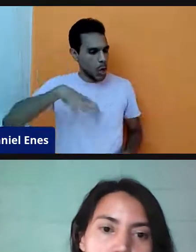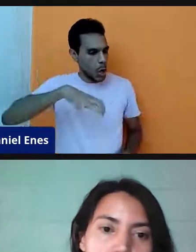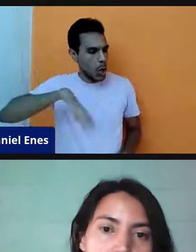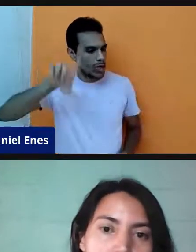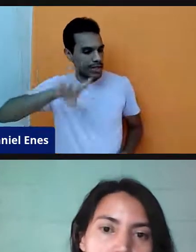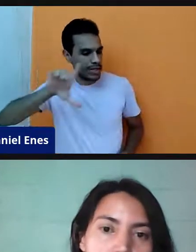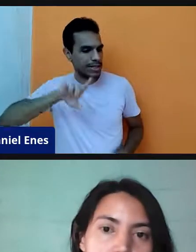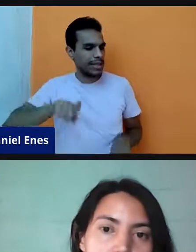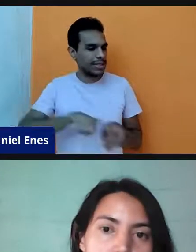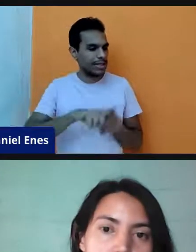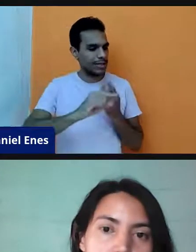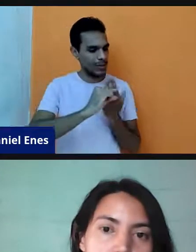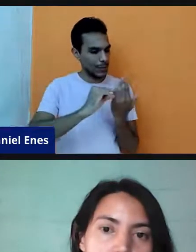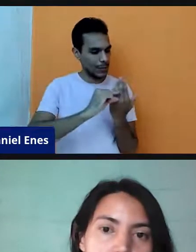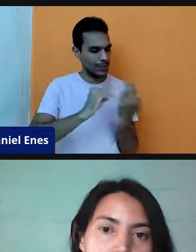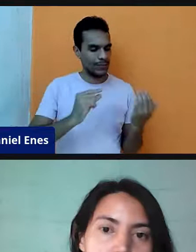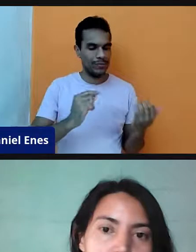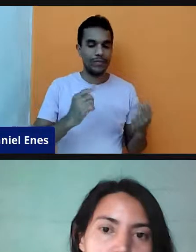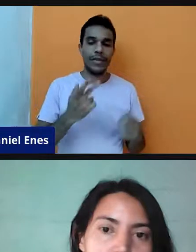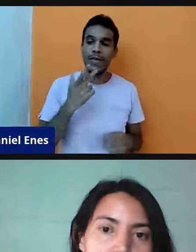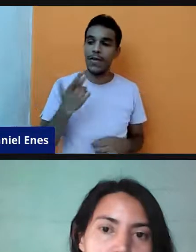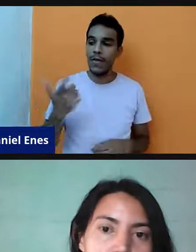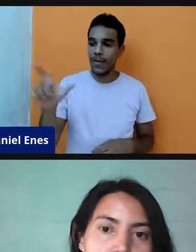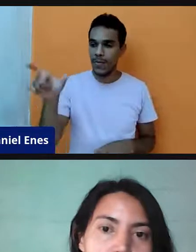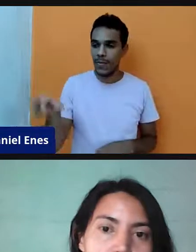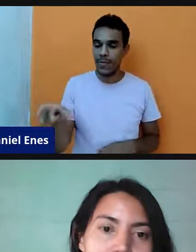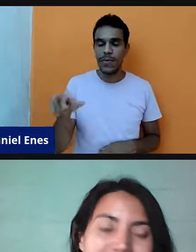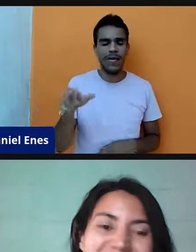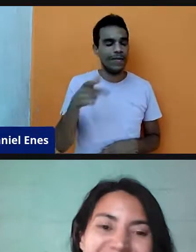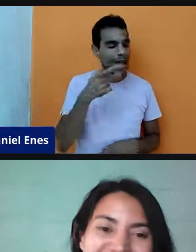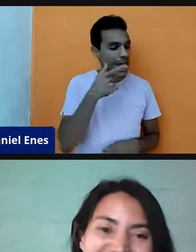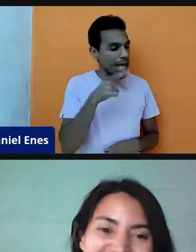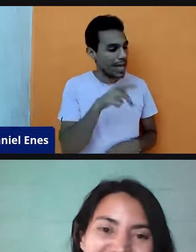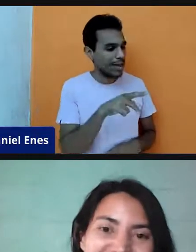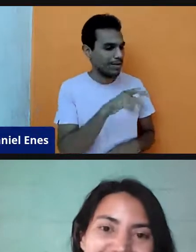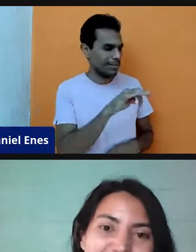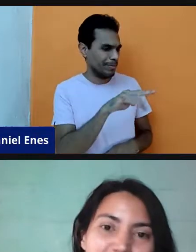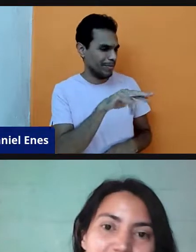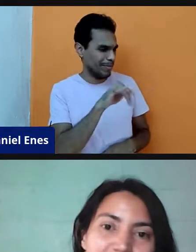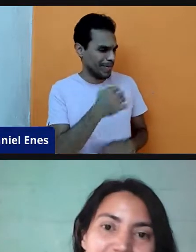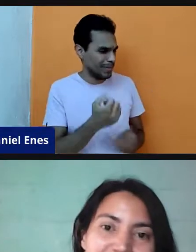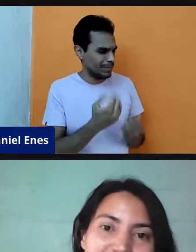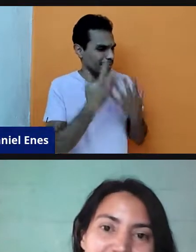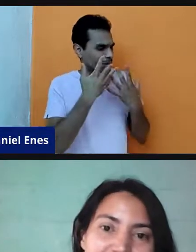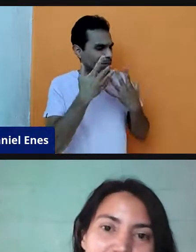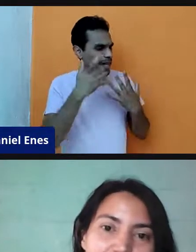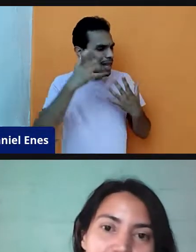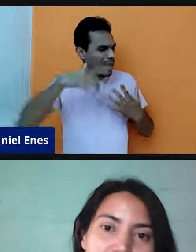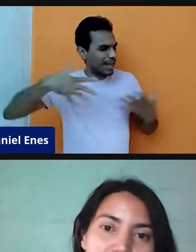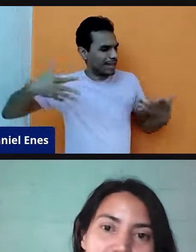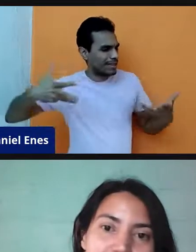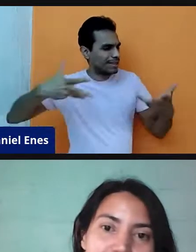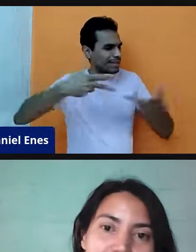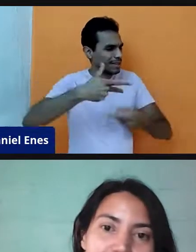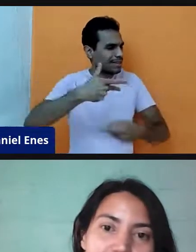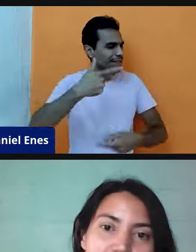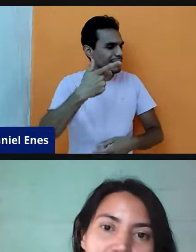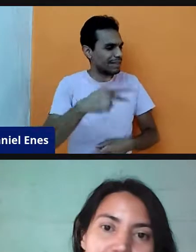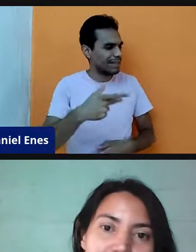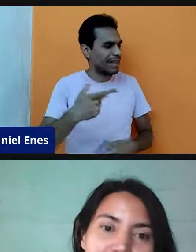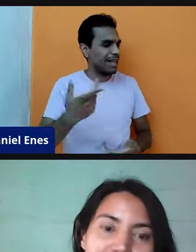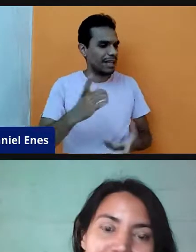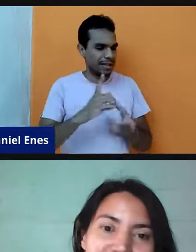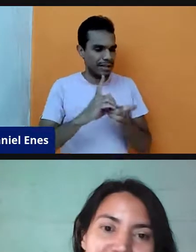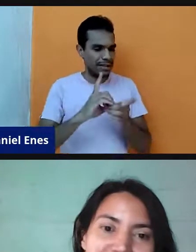O Inspiração falou que a Patrícia é uma professora incrível, faz um trabalho fantástico no Instagram e ela democratiza a literatura para